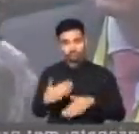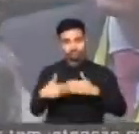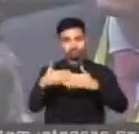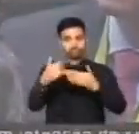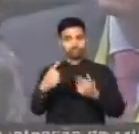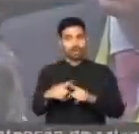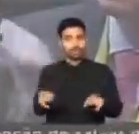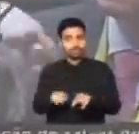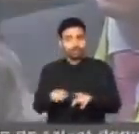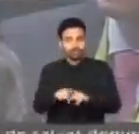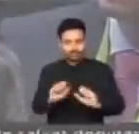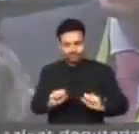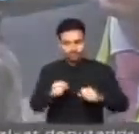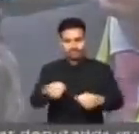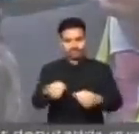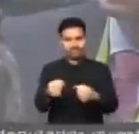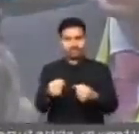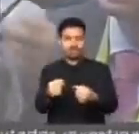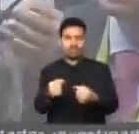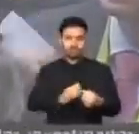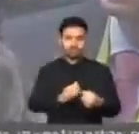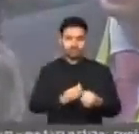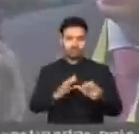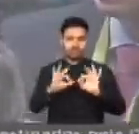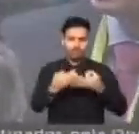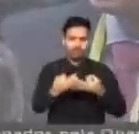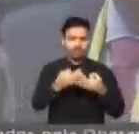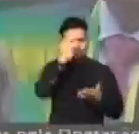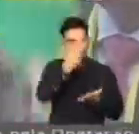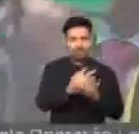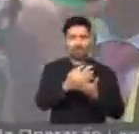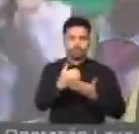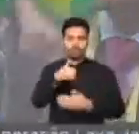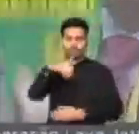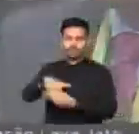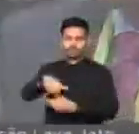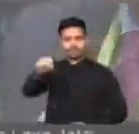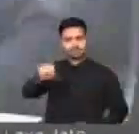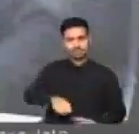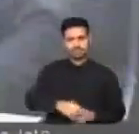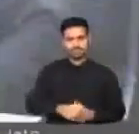da vida, da família e da fé, voto sim.